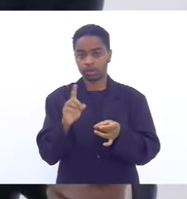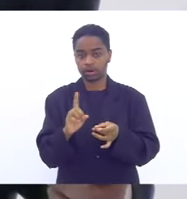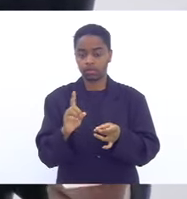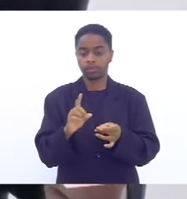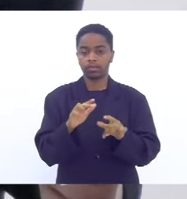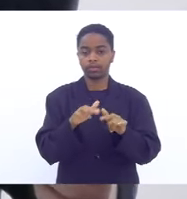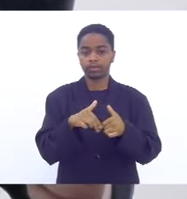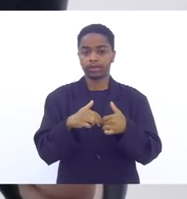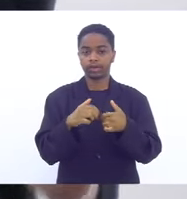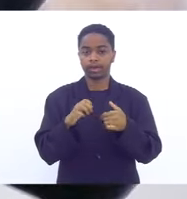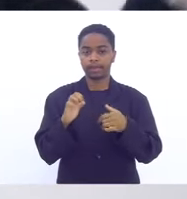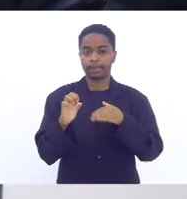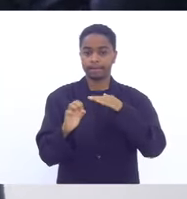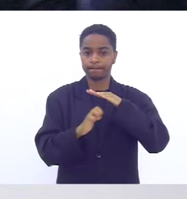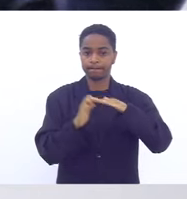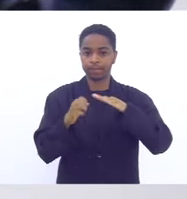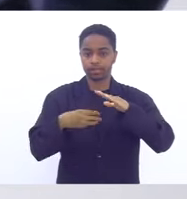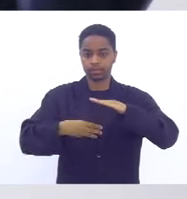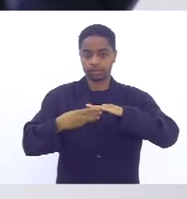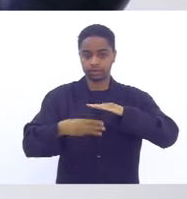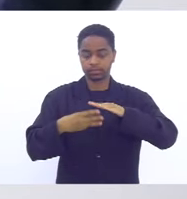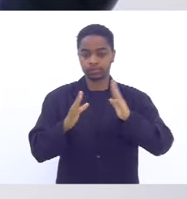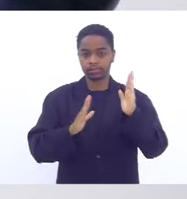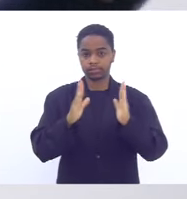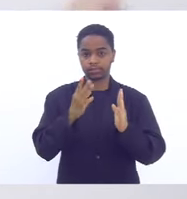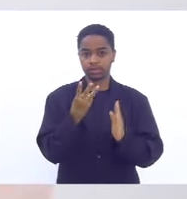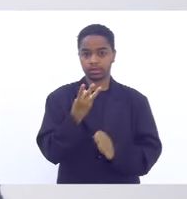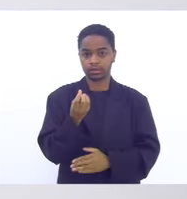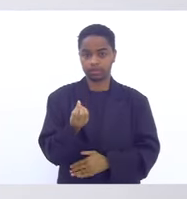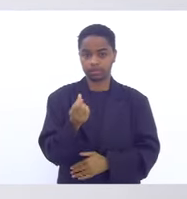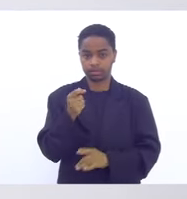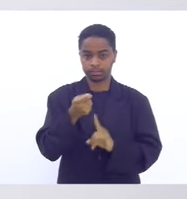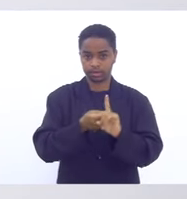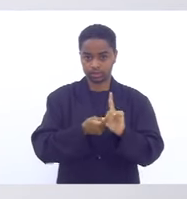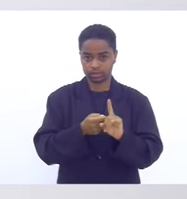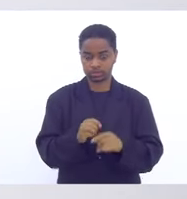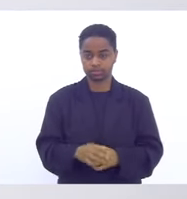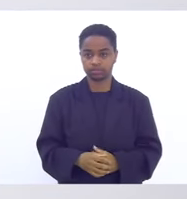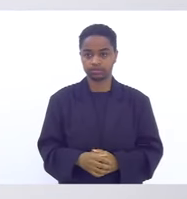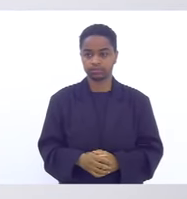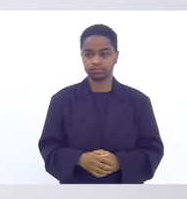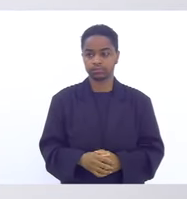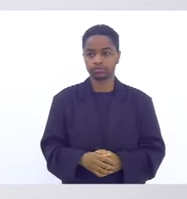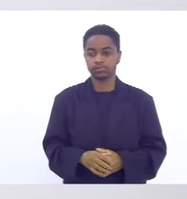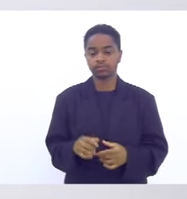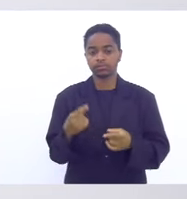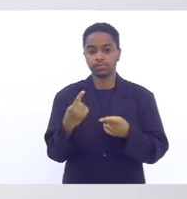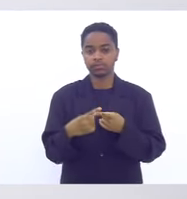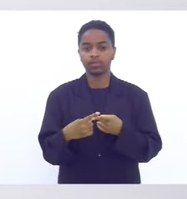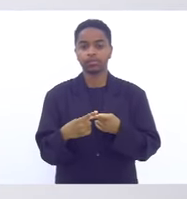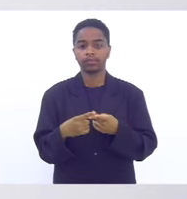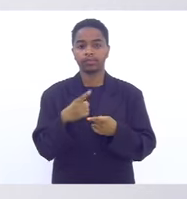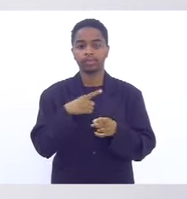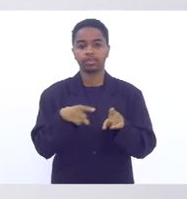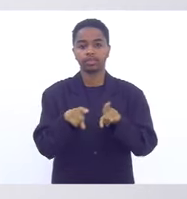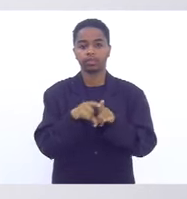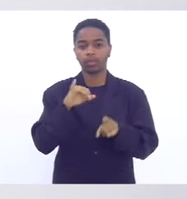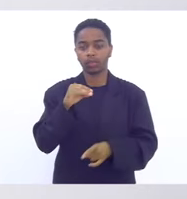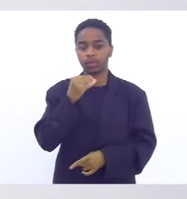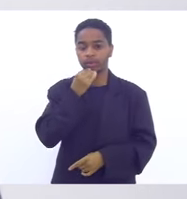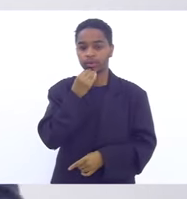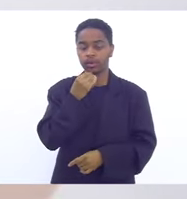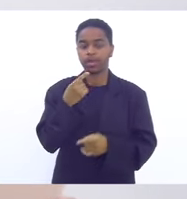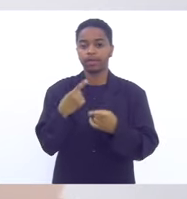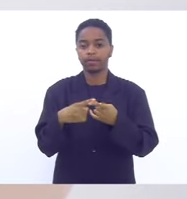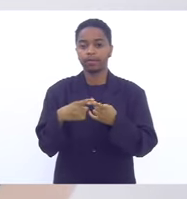empresas terceirizadas, nos últimos 36 meses. Até para a gente poder ter oportunidade, quando a gente pegar a